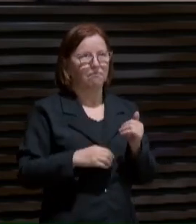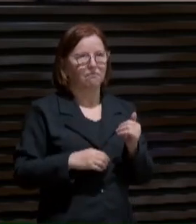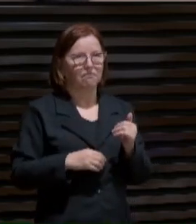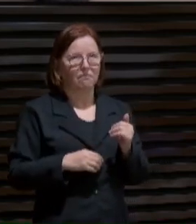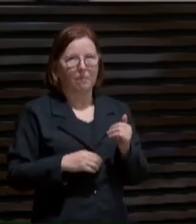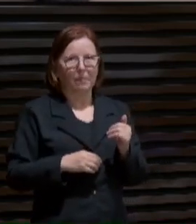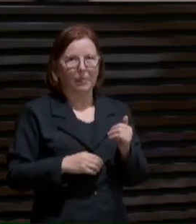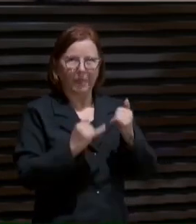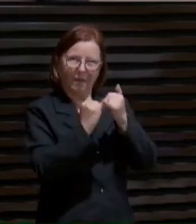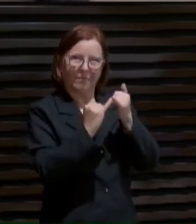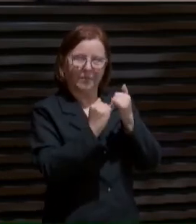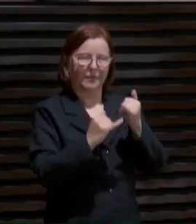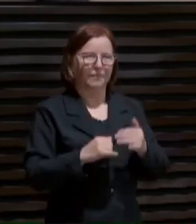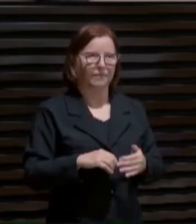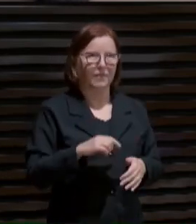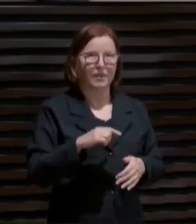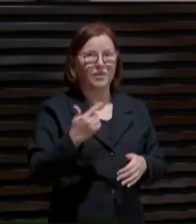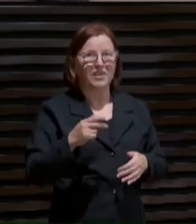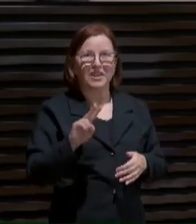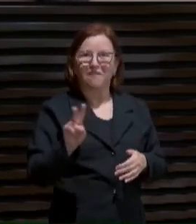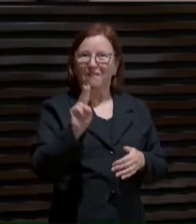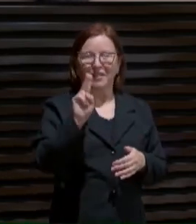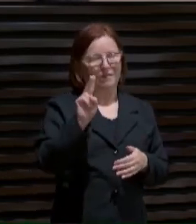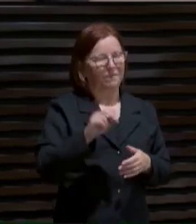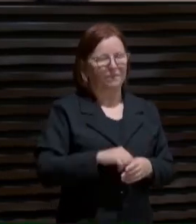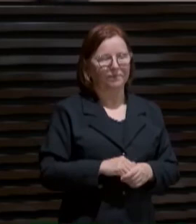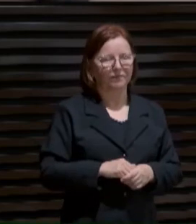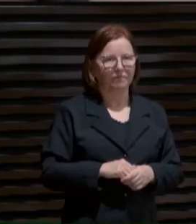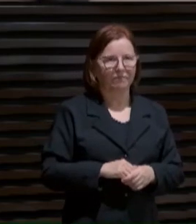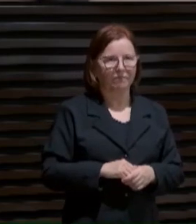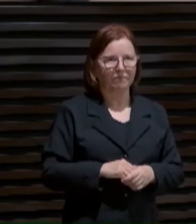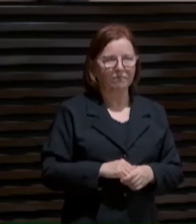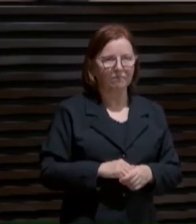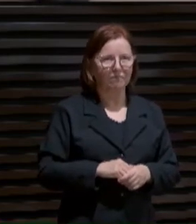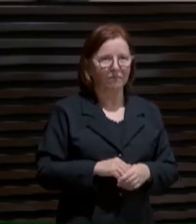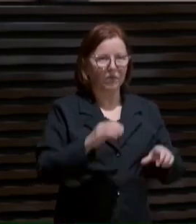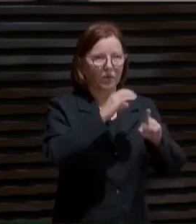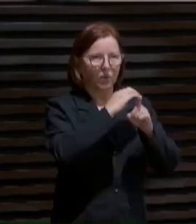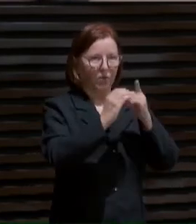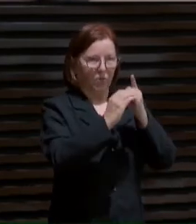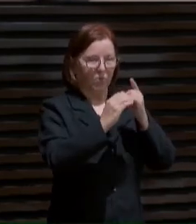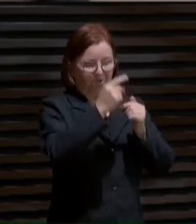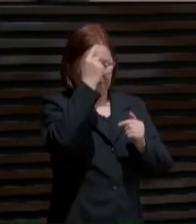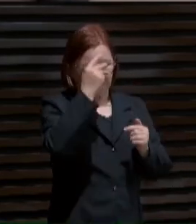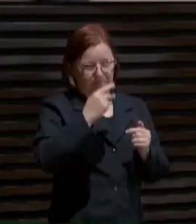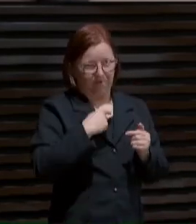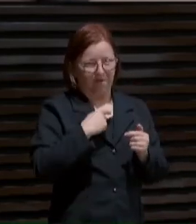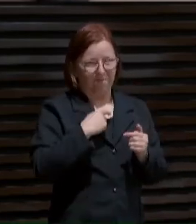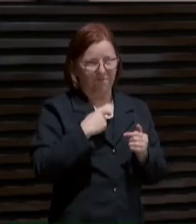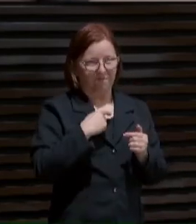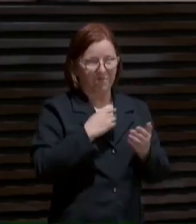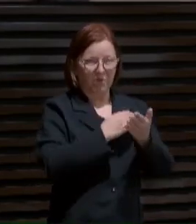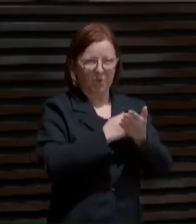tem valor ao nenhum contra de fato o pecado oculto de si mesmo nasceu no coração de satanás Como diz Mateus